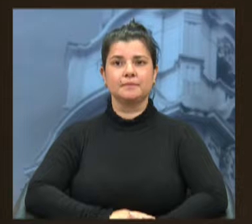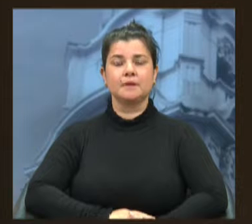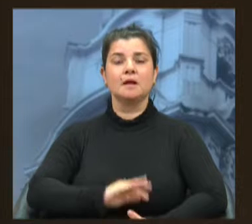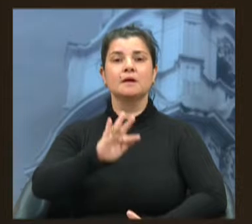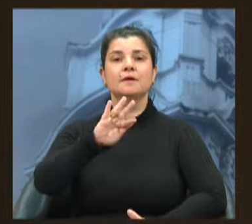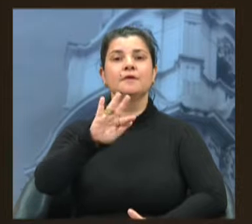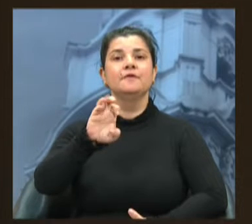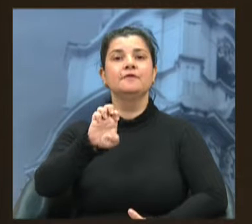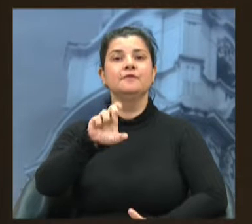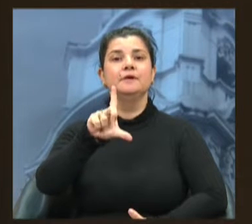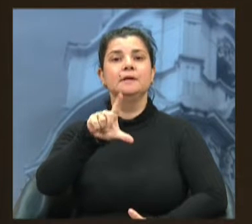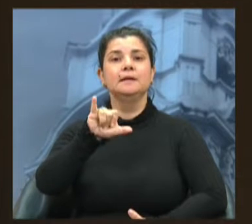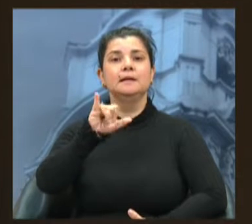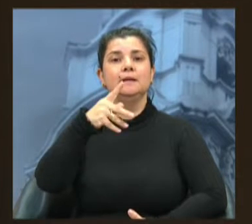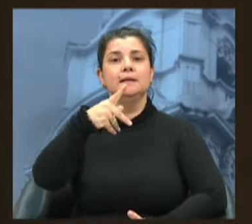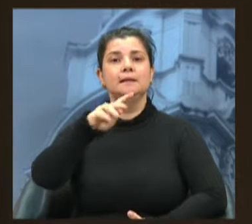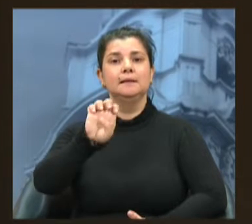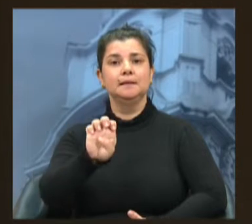Felipe Eduardo